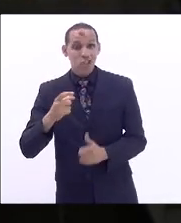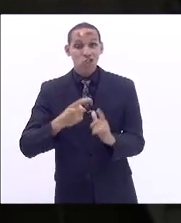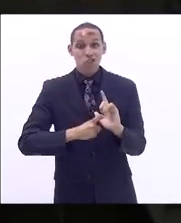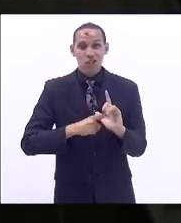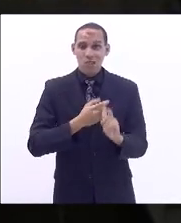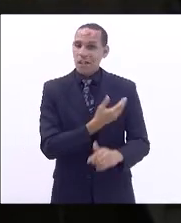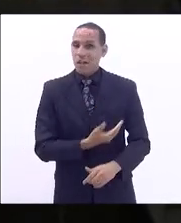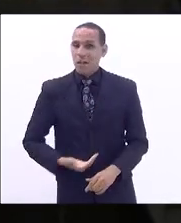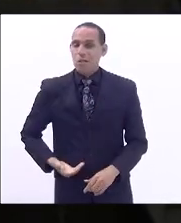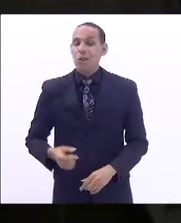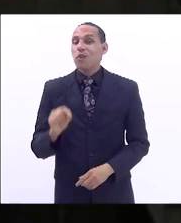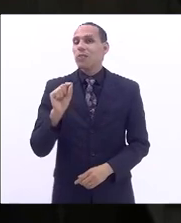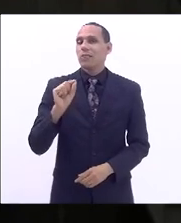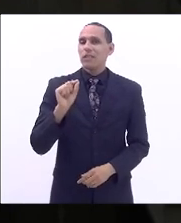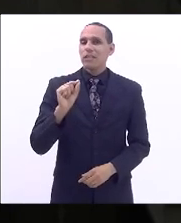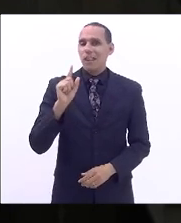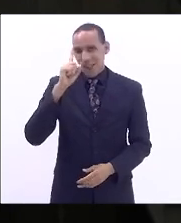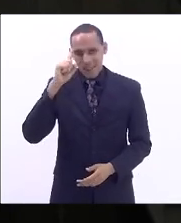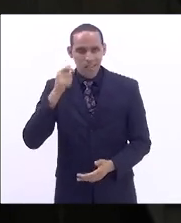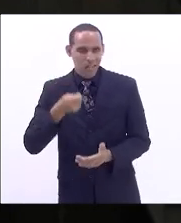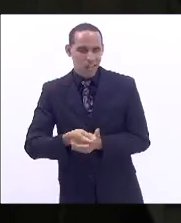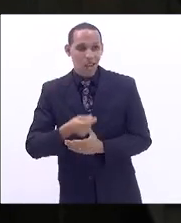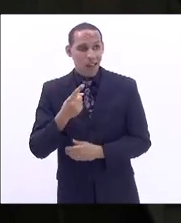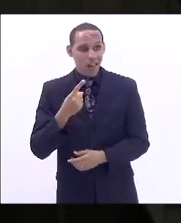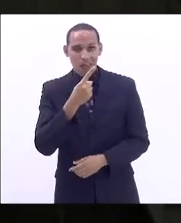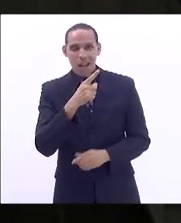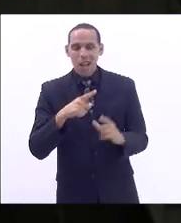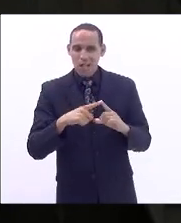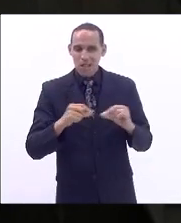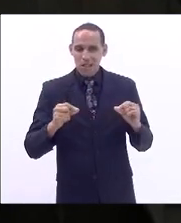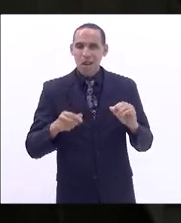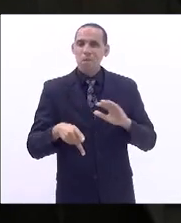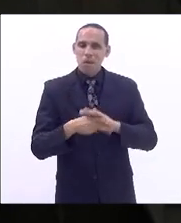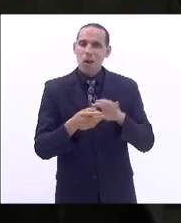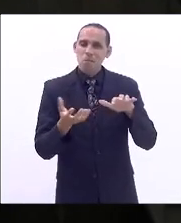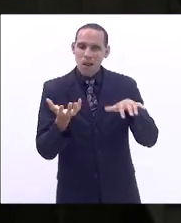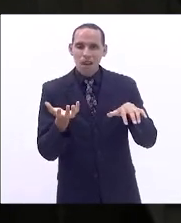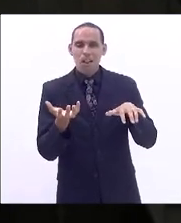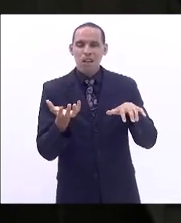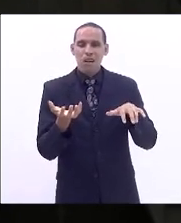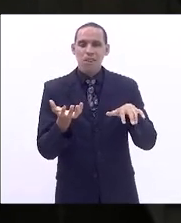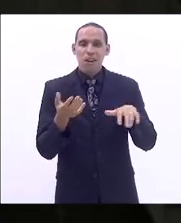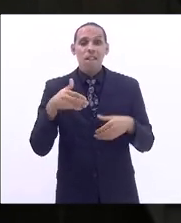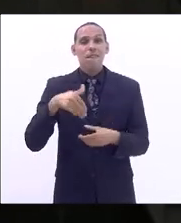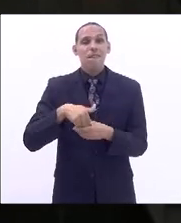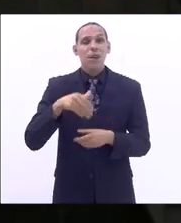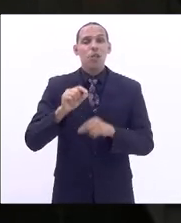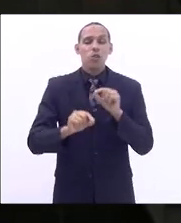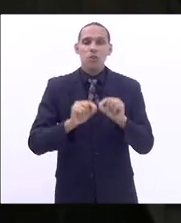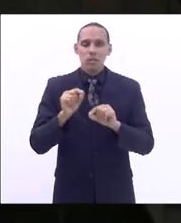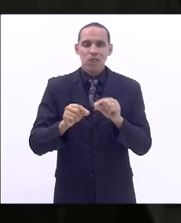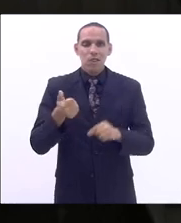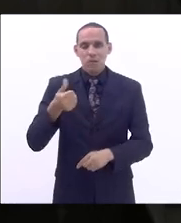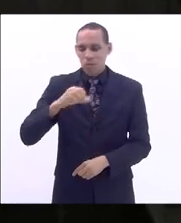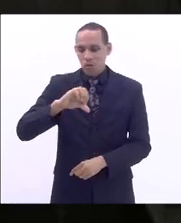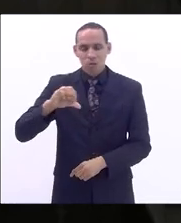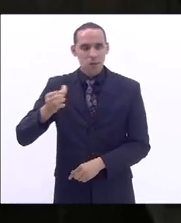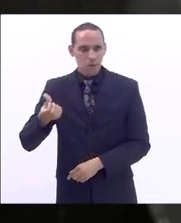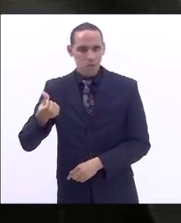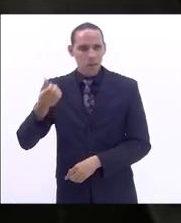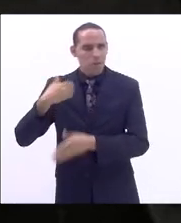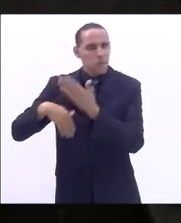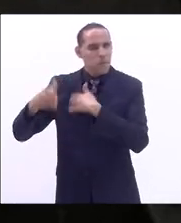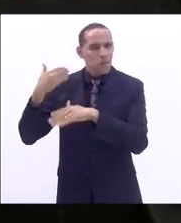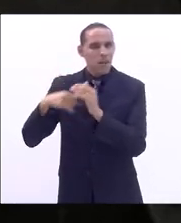como por exemplo uma decisão tomada em Brasília pelo congresso nacional é que votou em 96 a